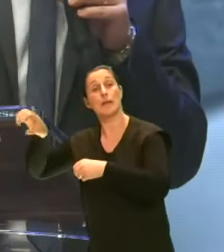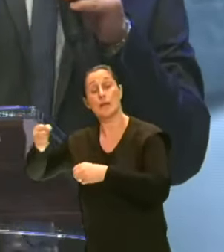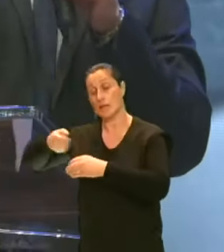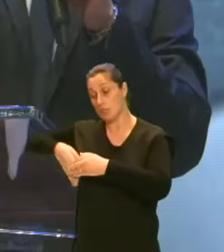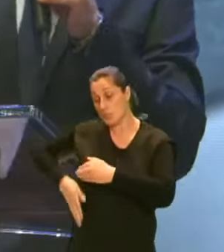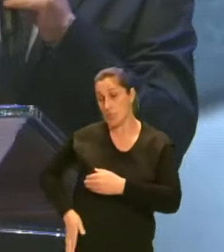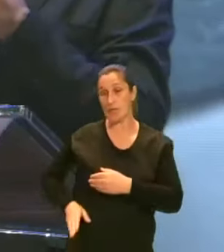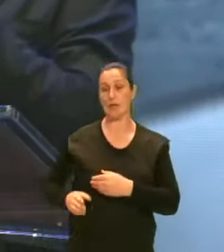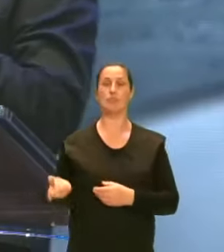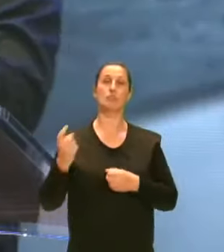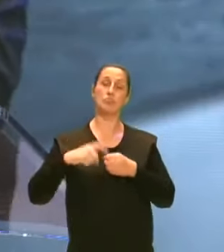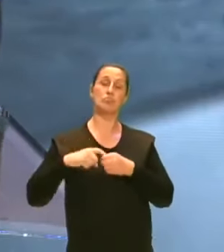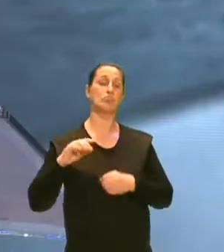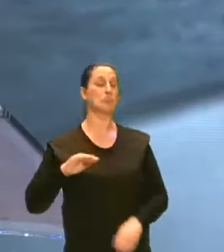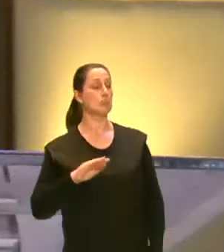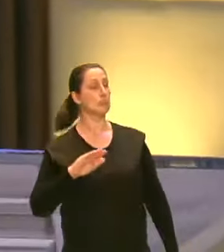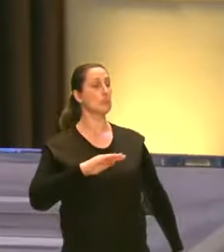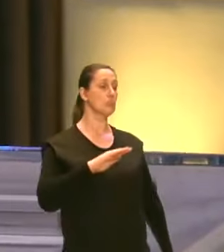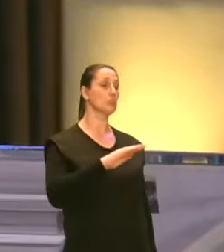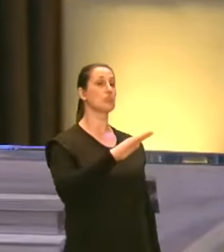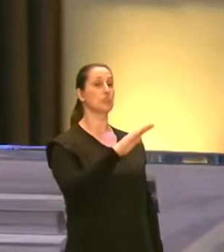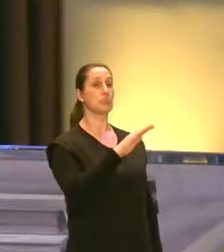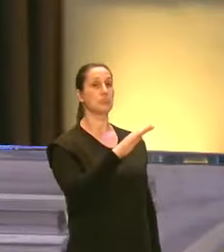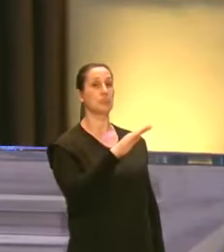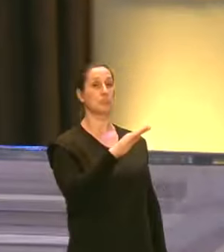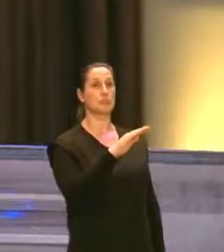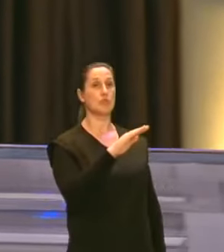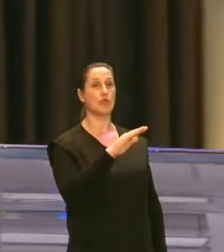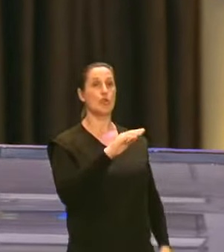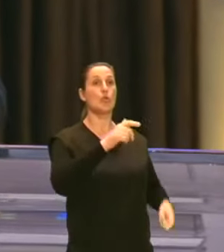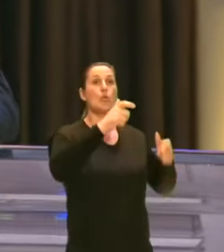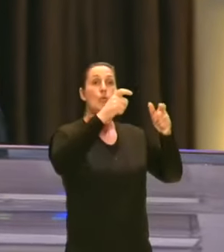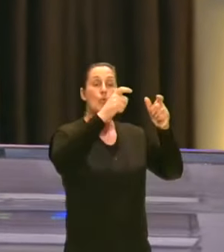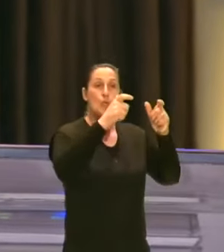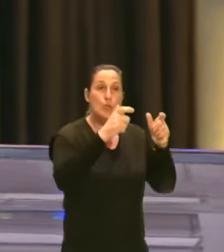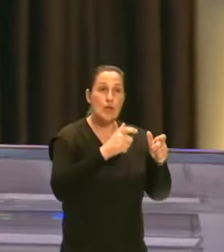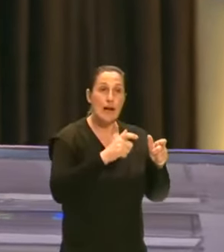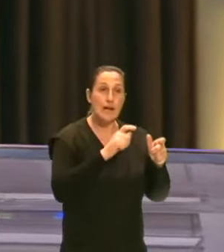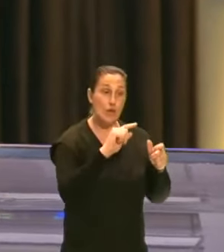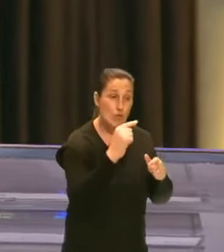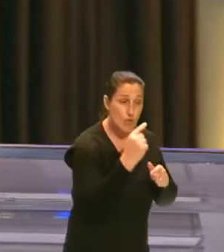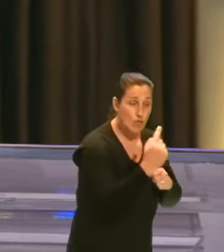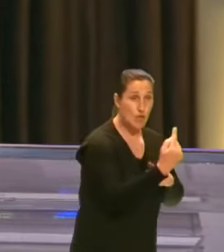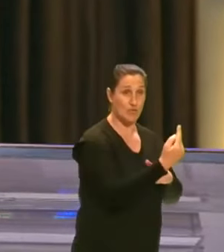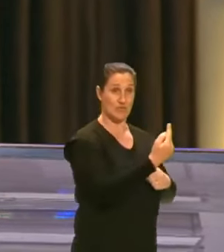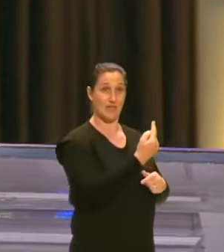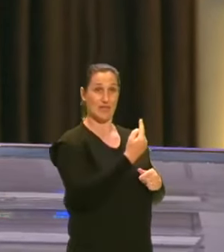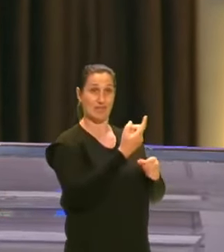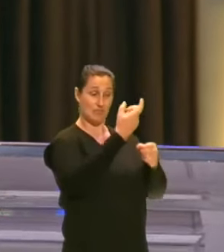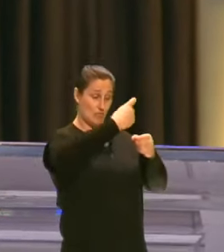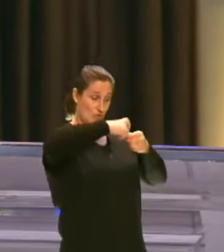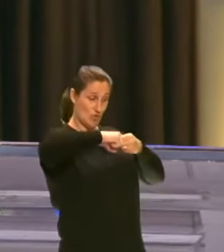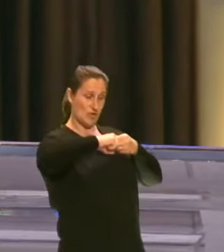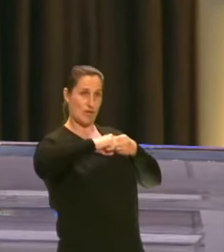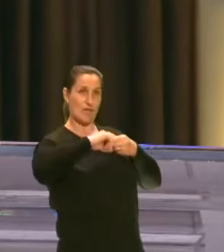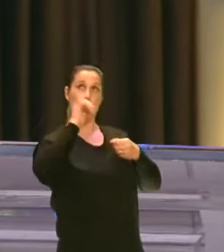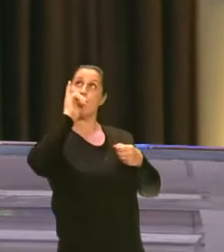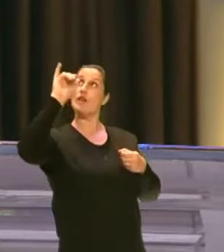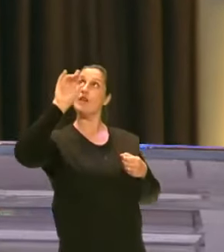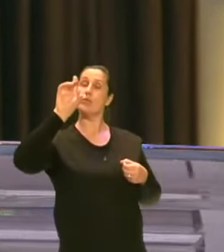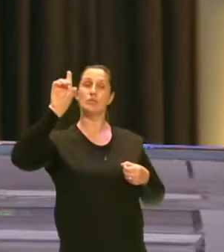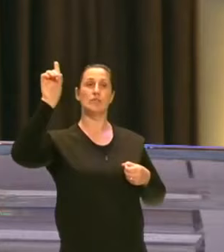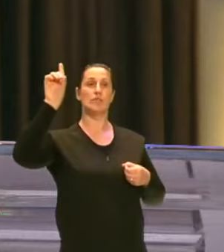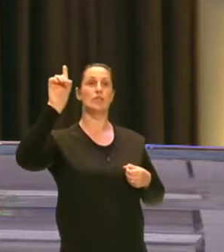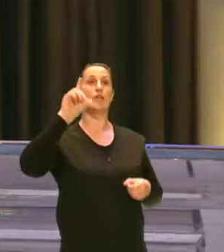carro, peguei a estrada de novo. E naquele ponto que eu fiz a meia volta e eu falei com Deus, havia